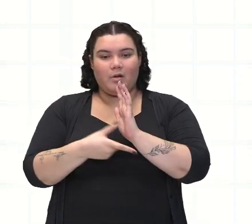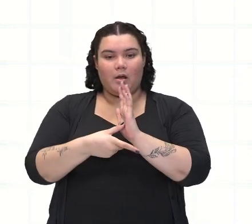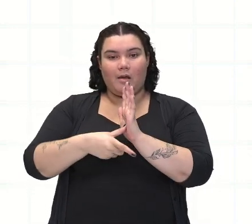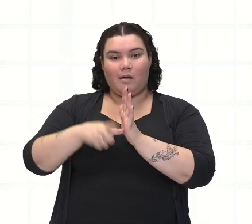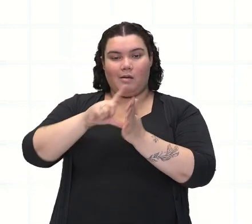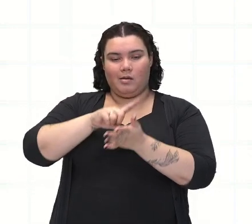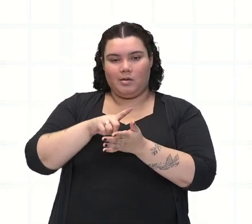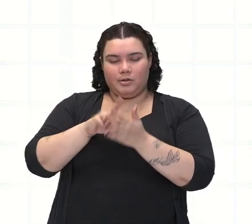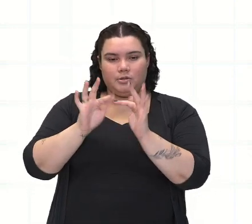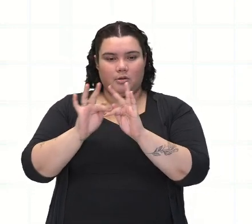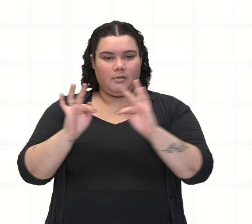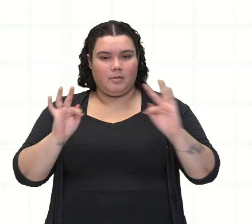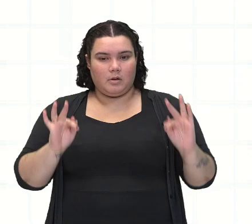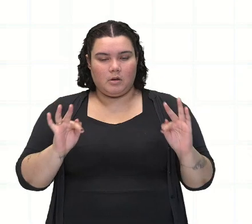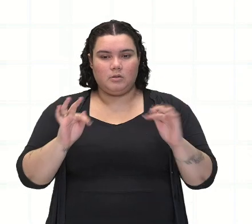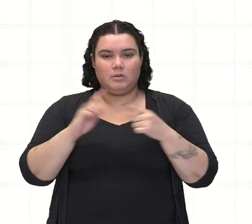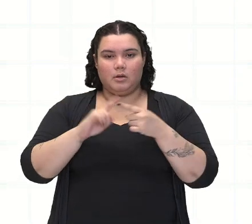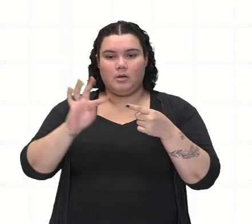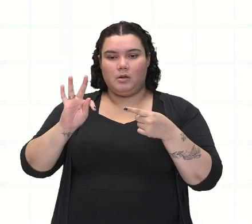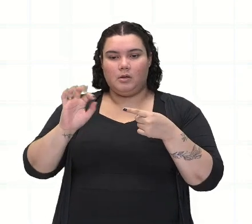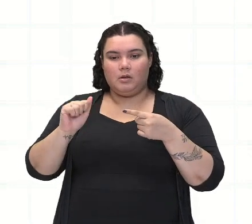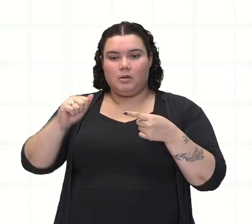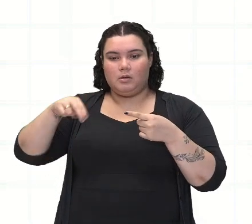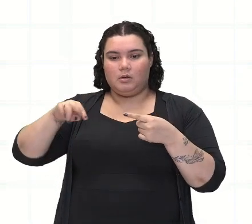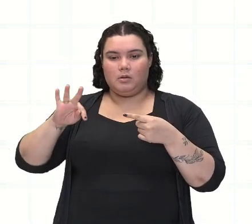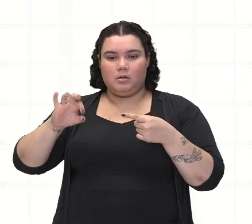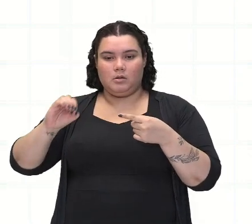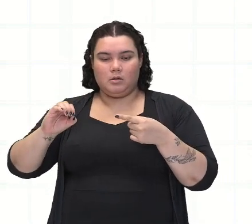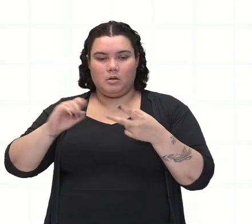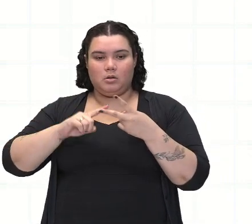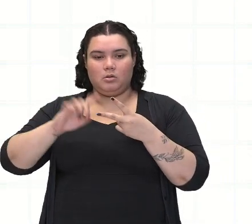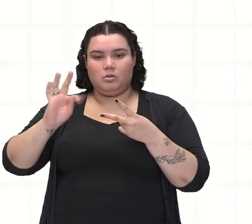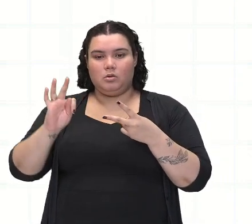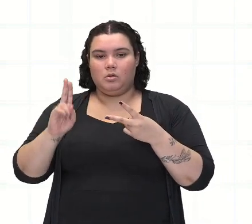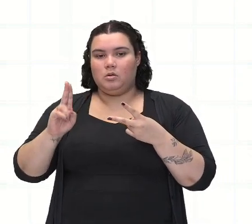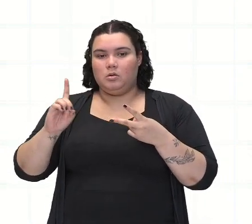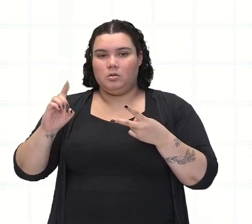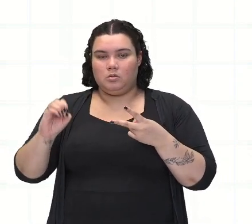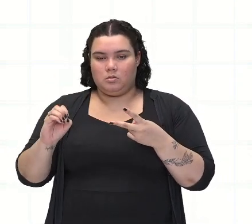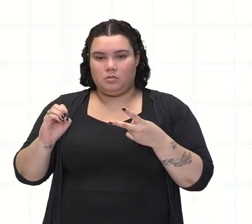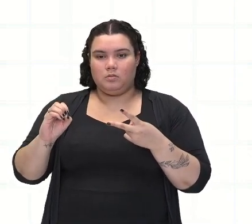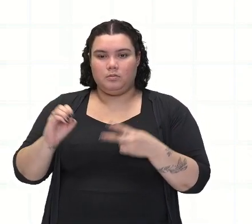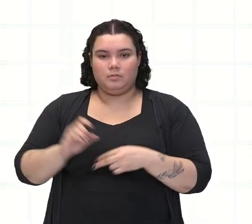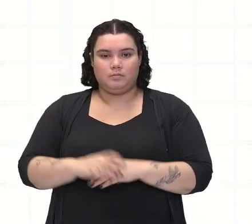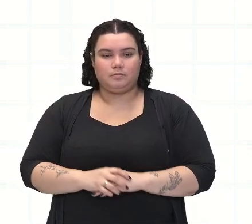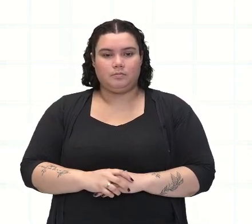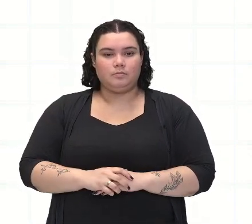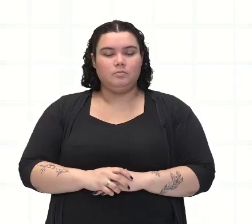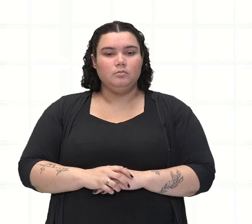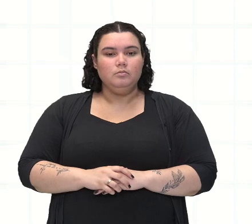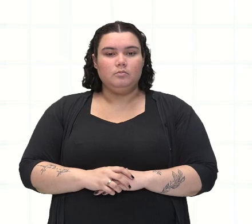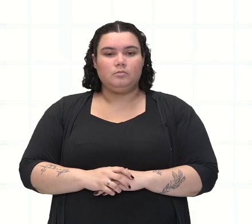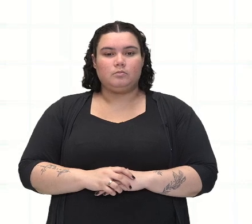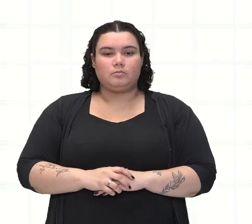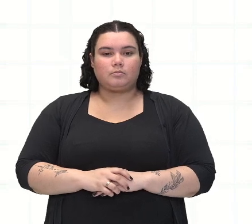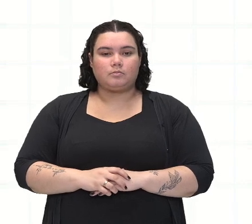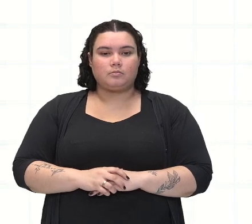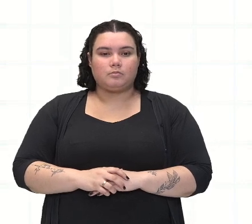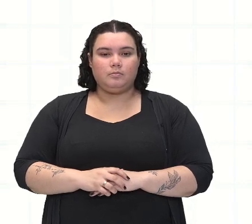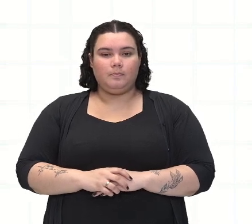pronomes tanto e tudo. Como antecedente, os pronomes tanto e tudo. Olha lá